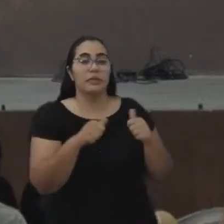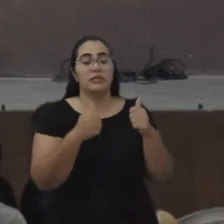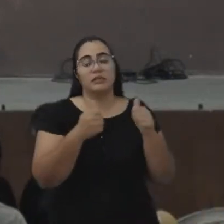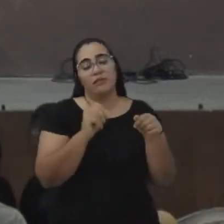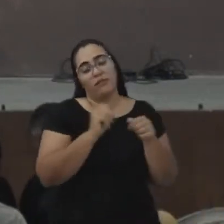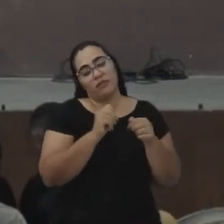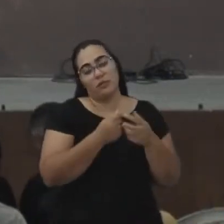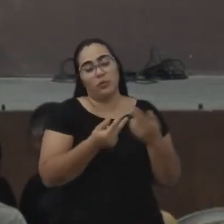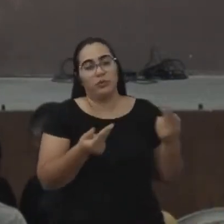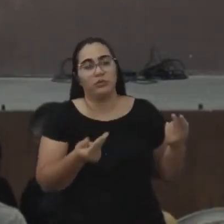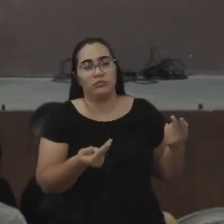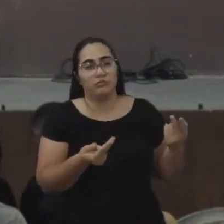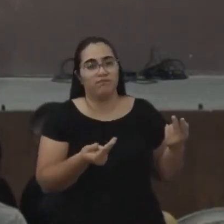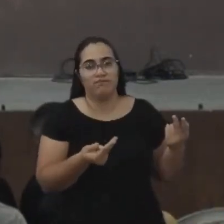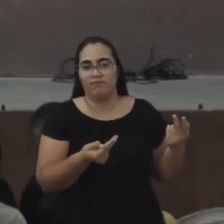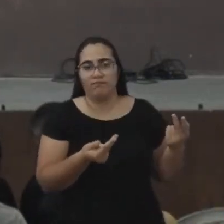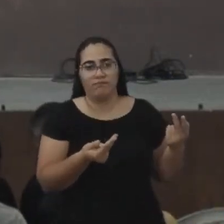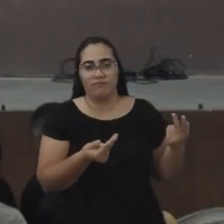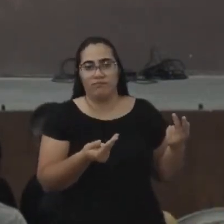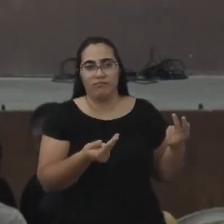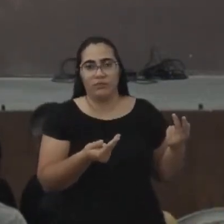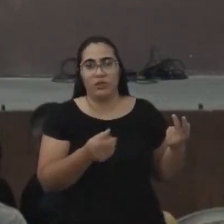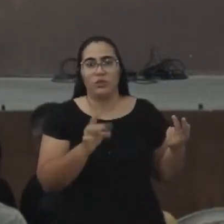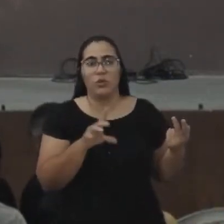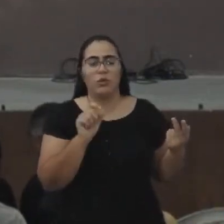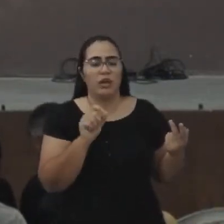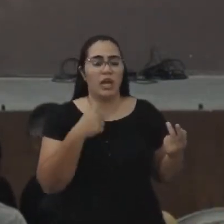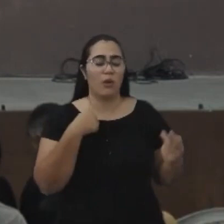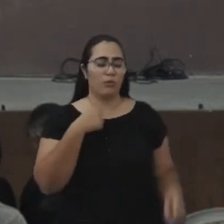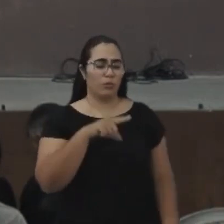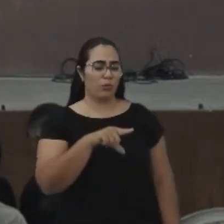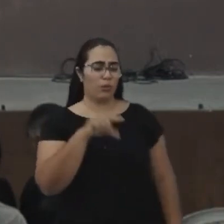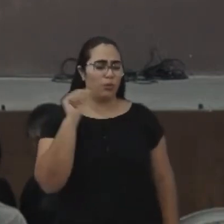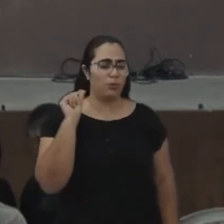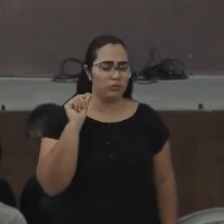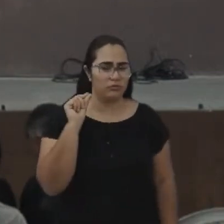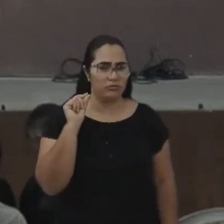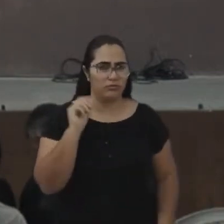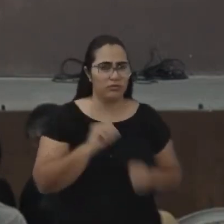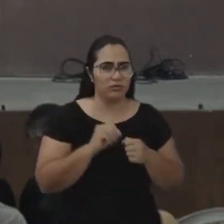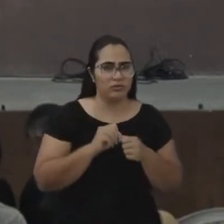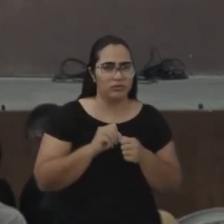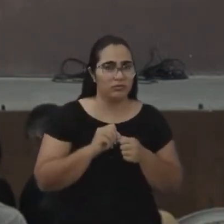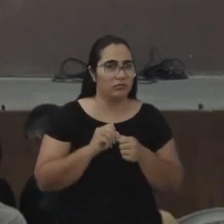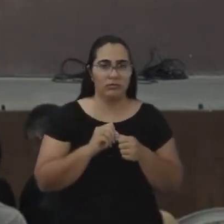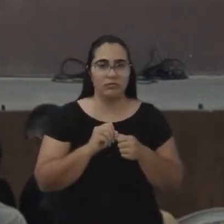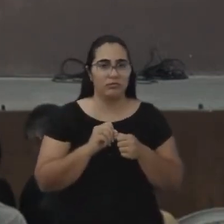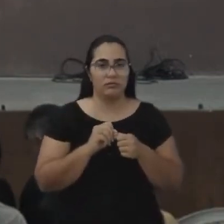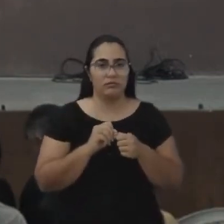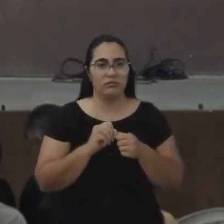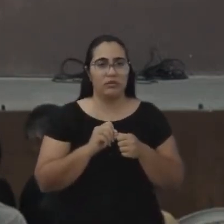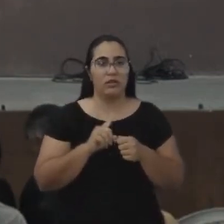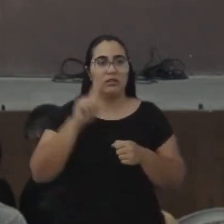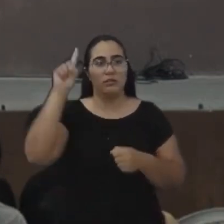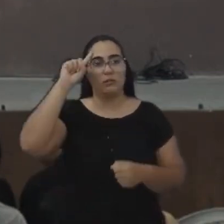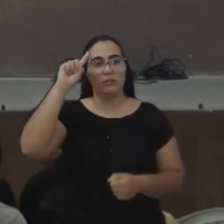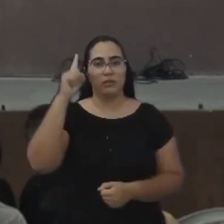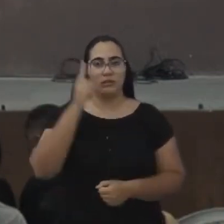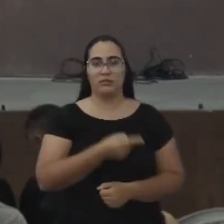assim. Ele não está dizendo e dando a eles uma opção para se tornarem. Ele está fazendo uma